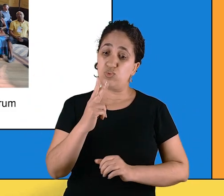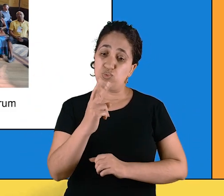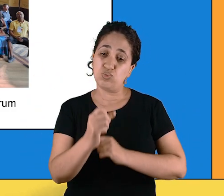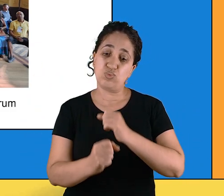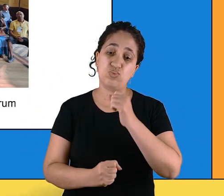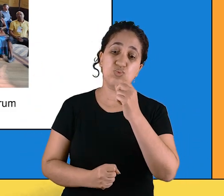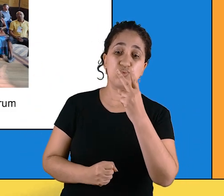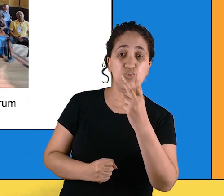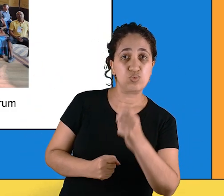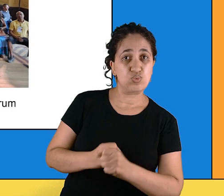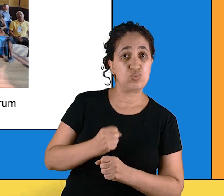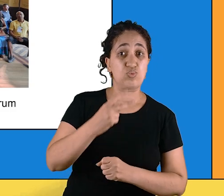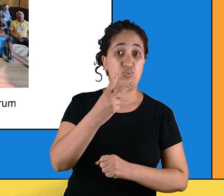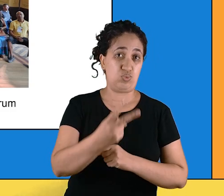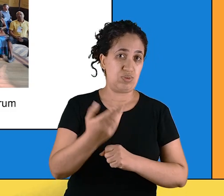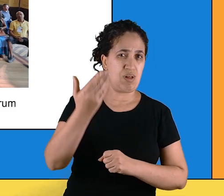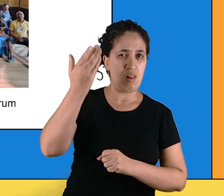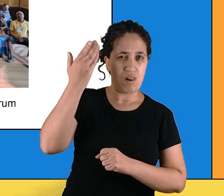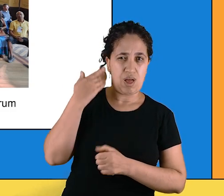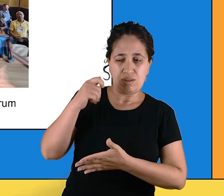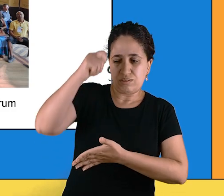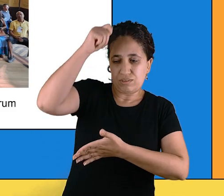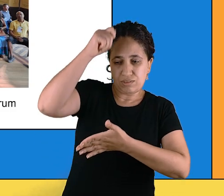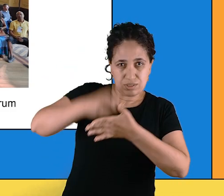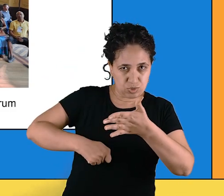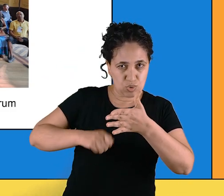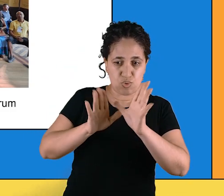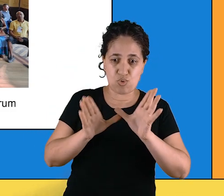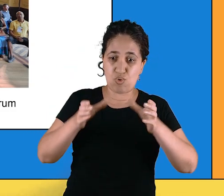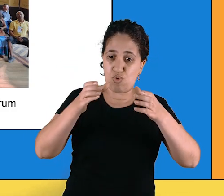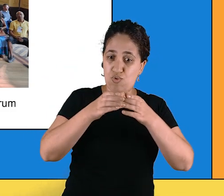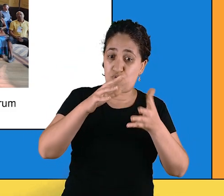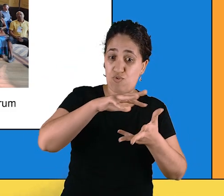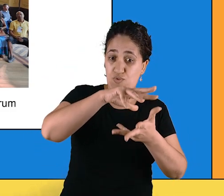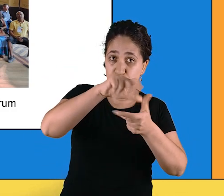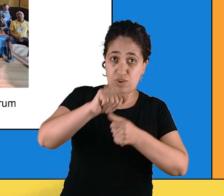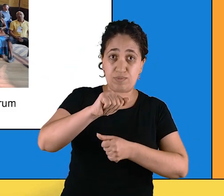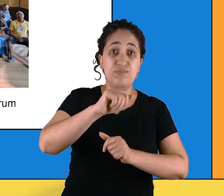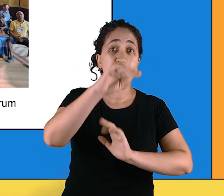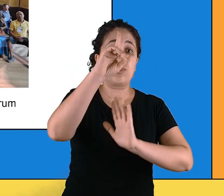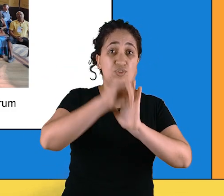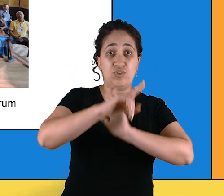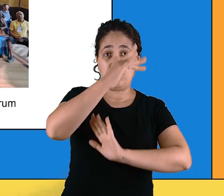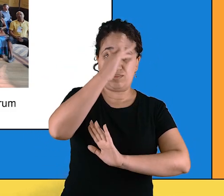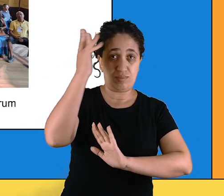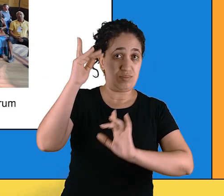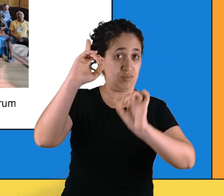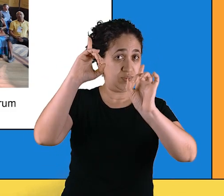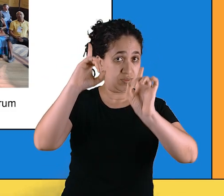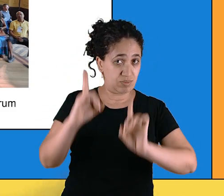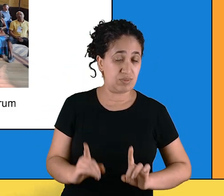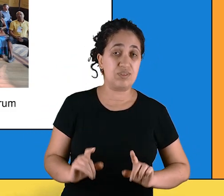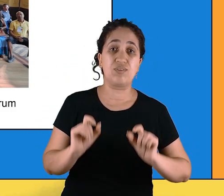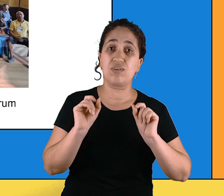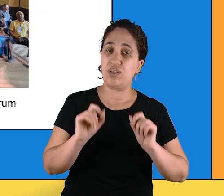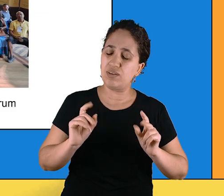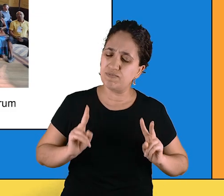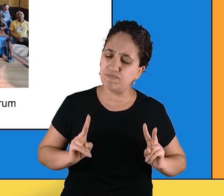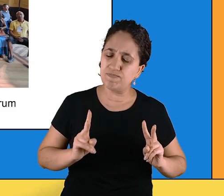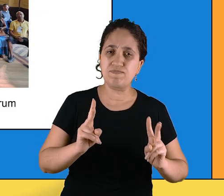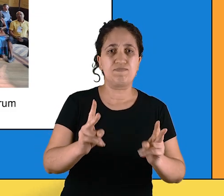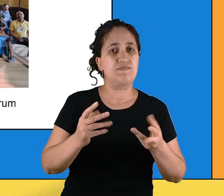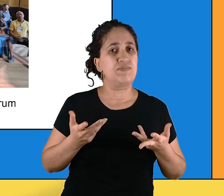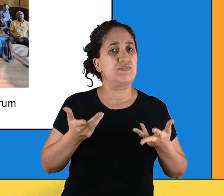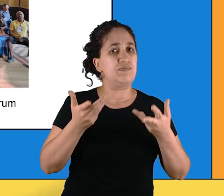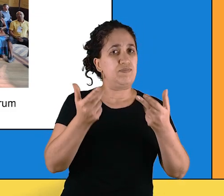2 anos, desde que o Brasil assinou o protocolo facultativo da Convenção Internacional pelos Direitos da Pessoa com Deficiência, tem sempre sido